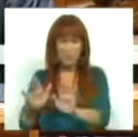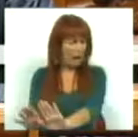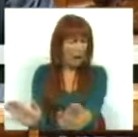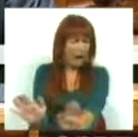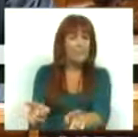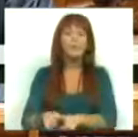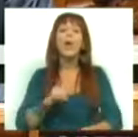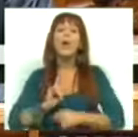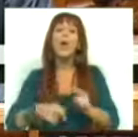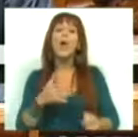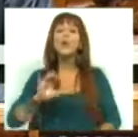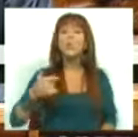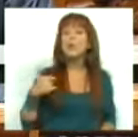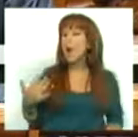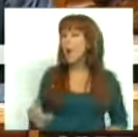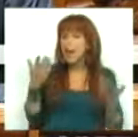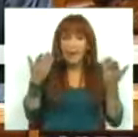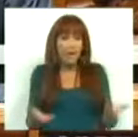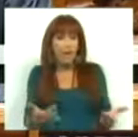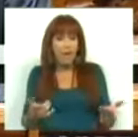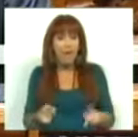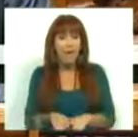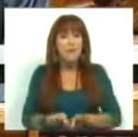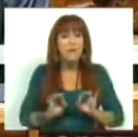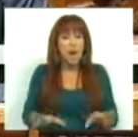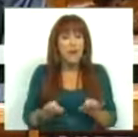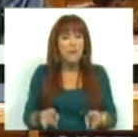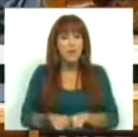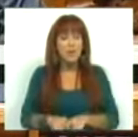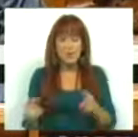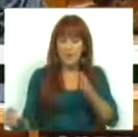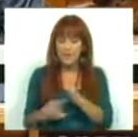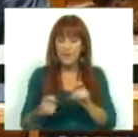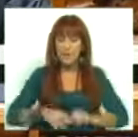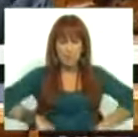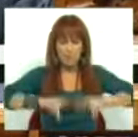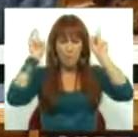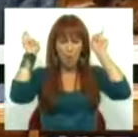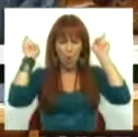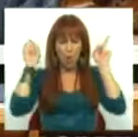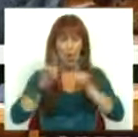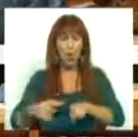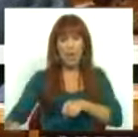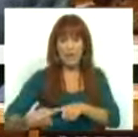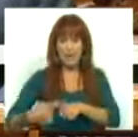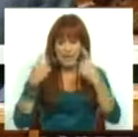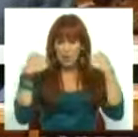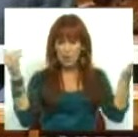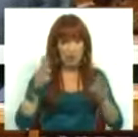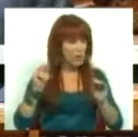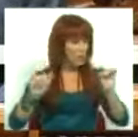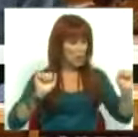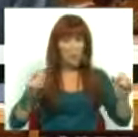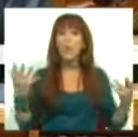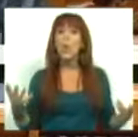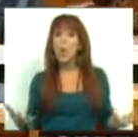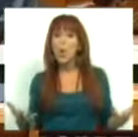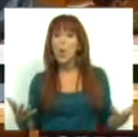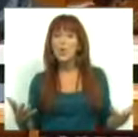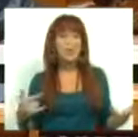adaptações àquilo que o país atualmente é, bem como às necessidades evolutivas do interesse público local.